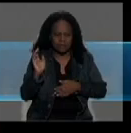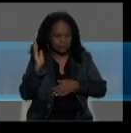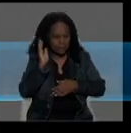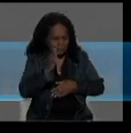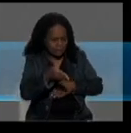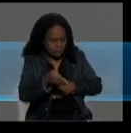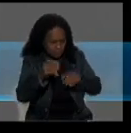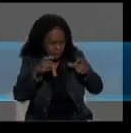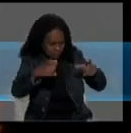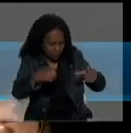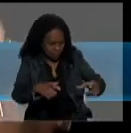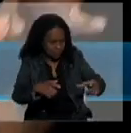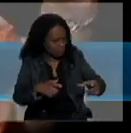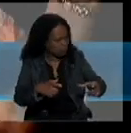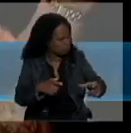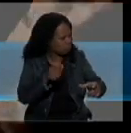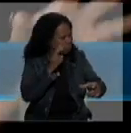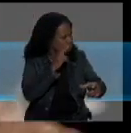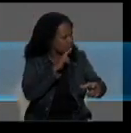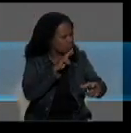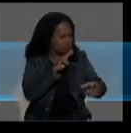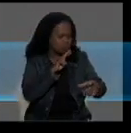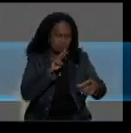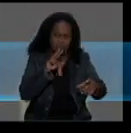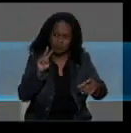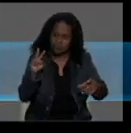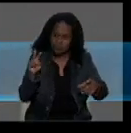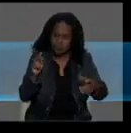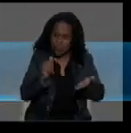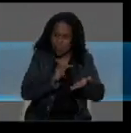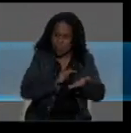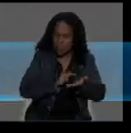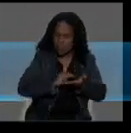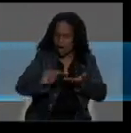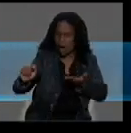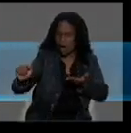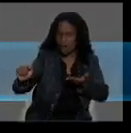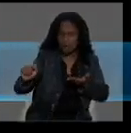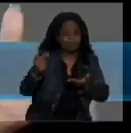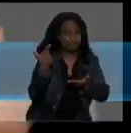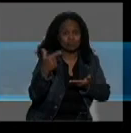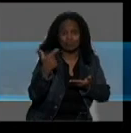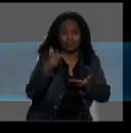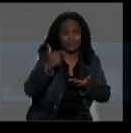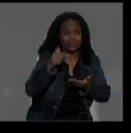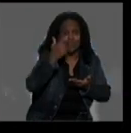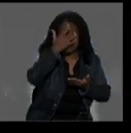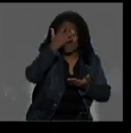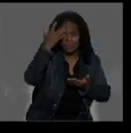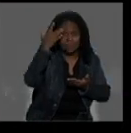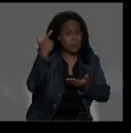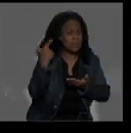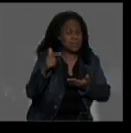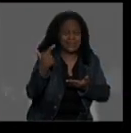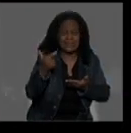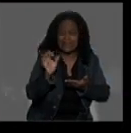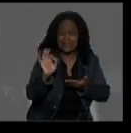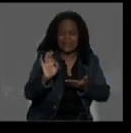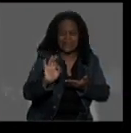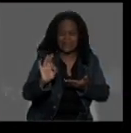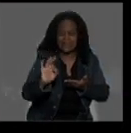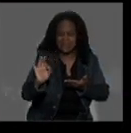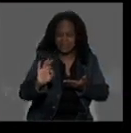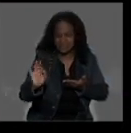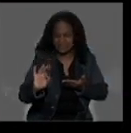Nós chegamos em São José, naquele terreiro enorme, não tinha um pé de pessoa, como diz no Sul, não tinha um pé de pessoa naquele